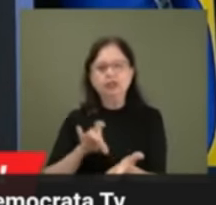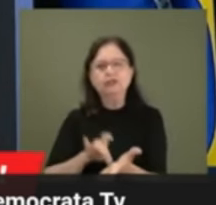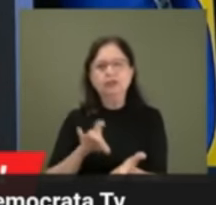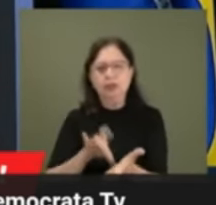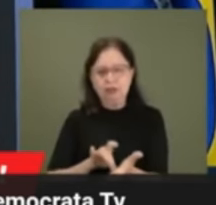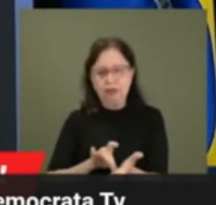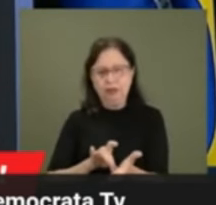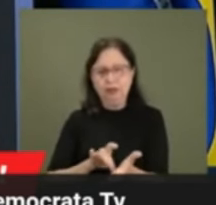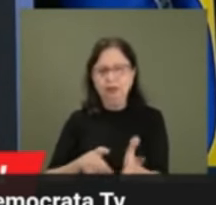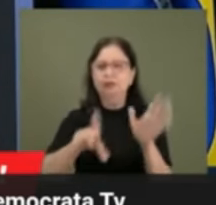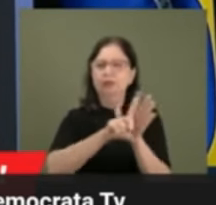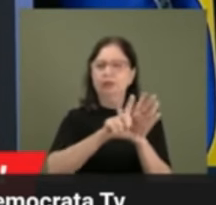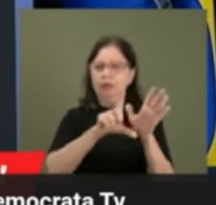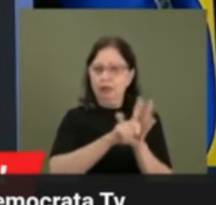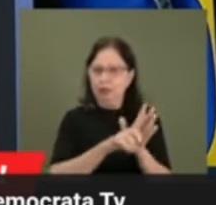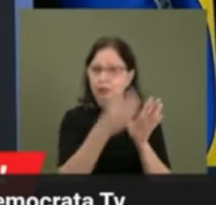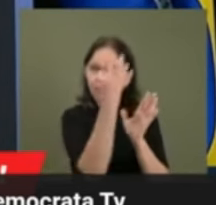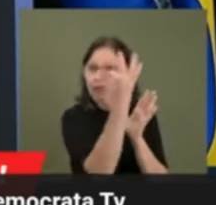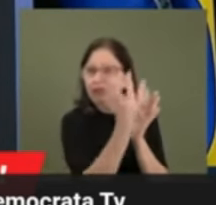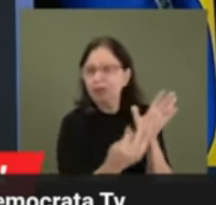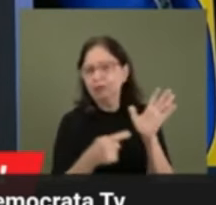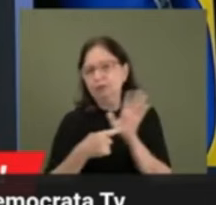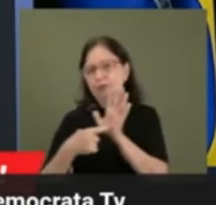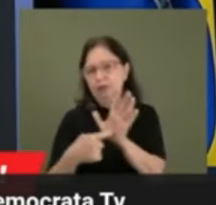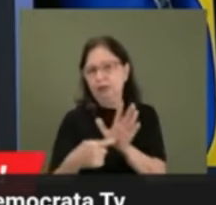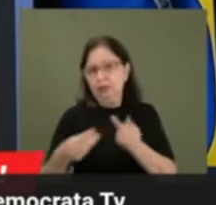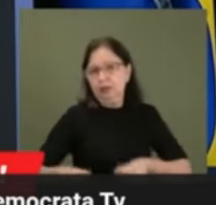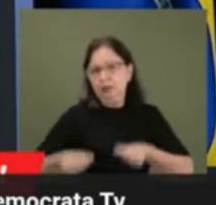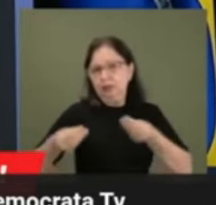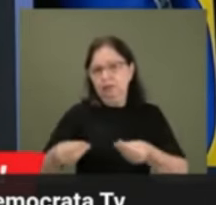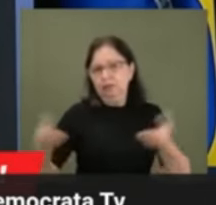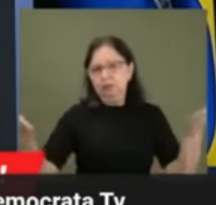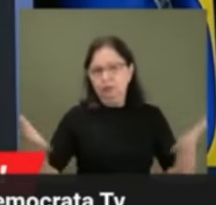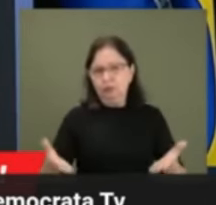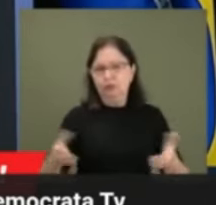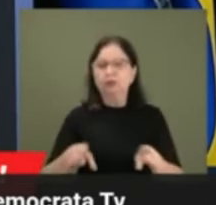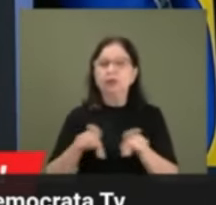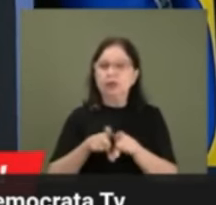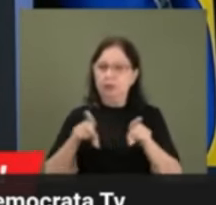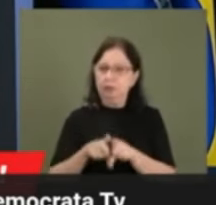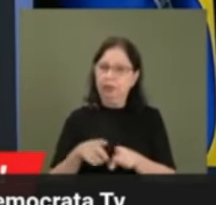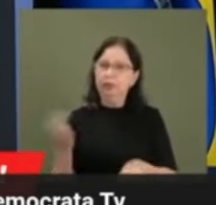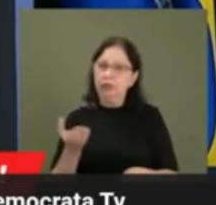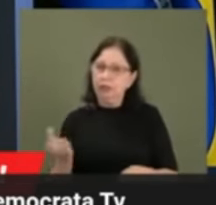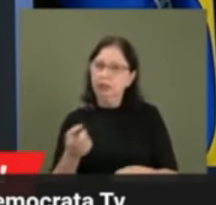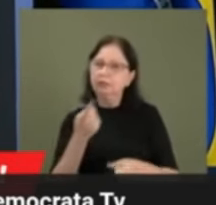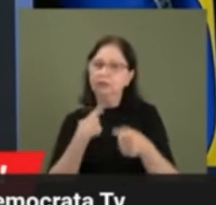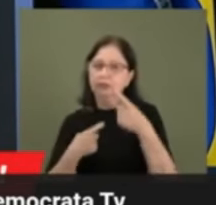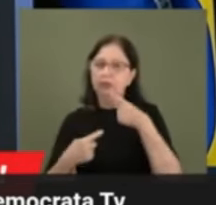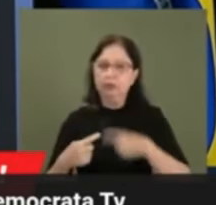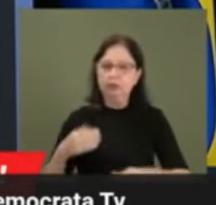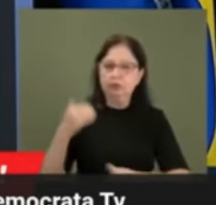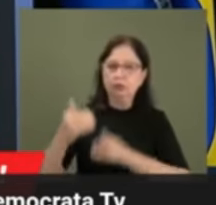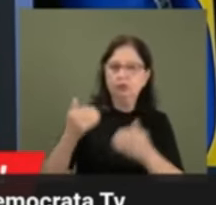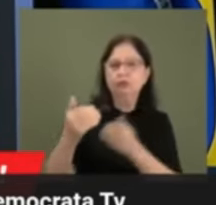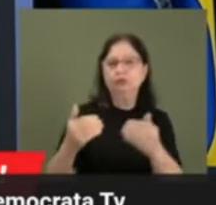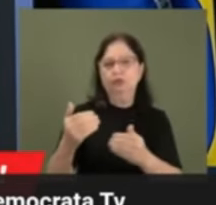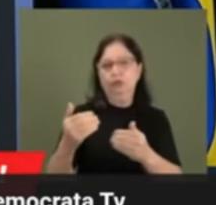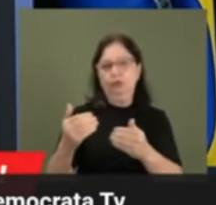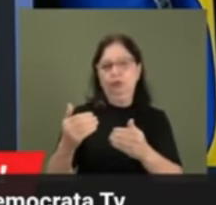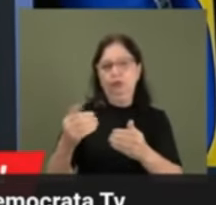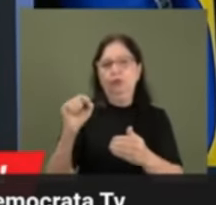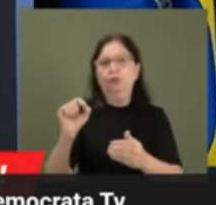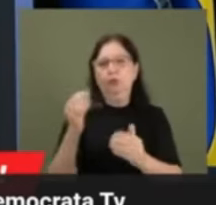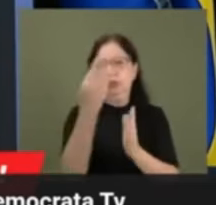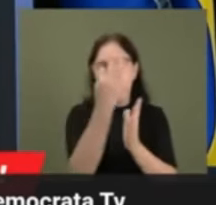nesse sentido a gente tá falando de conseguir construir pro Brasil uma posição que seja capaz de gerar empregos que seja